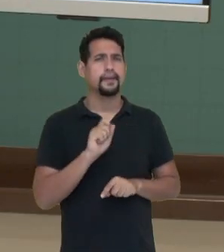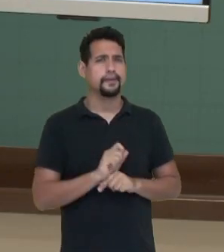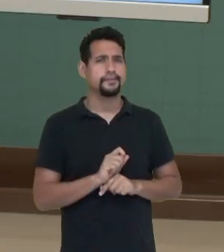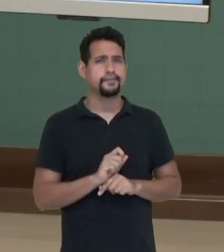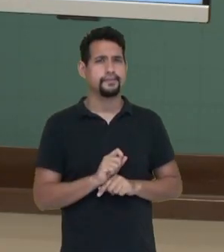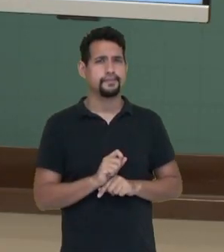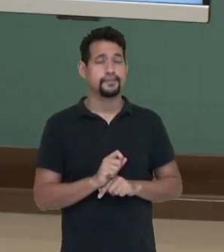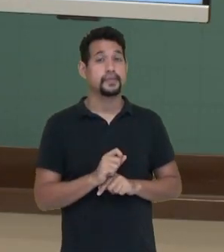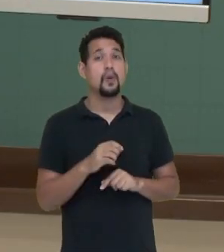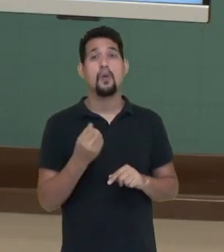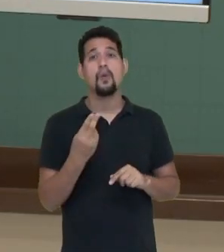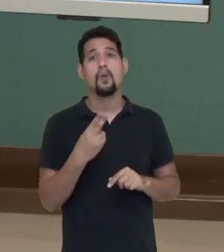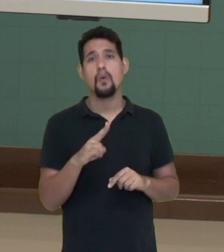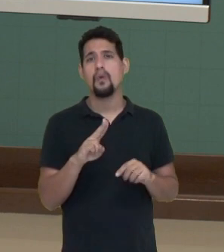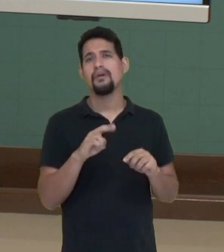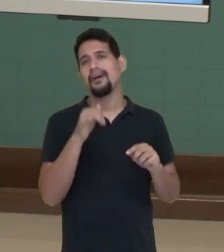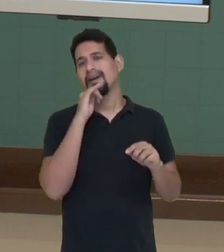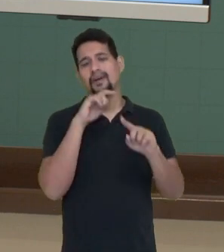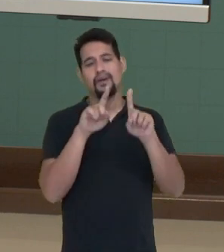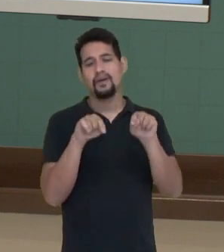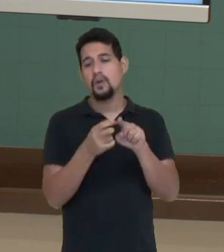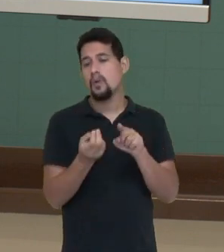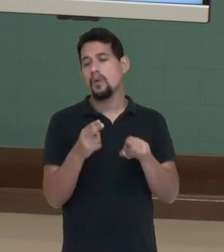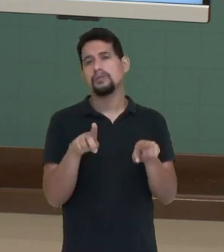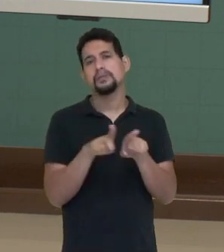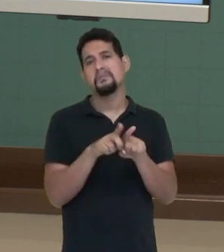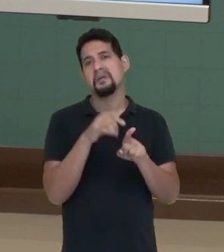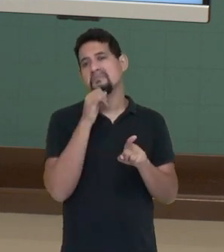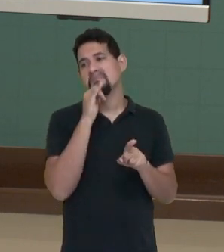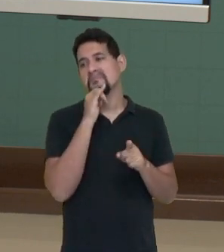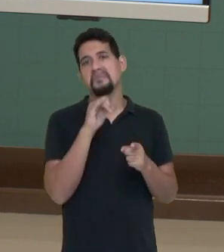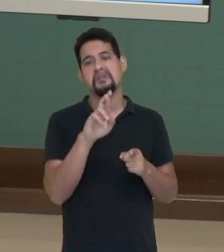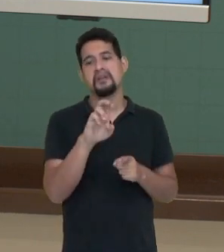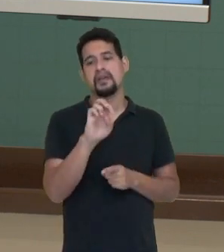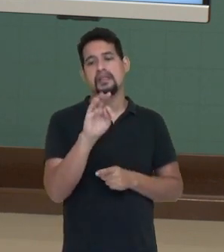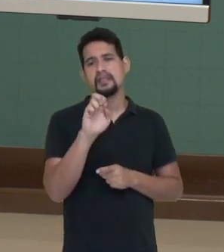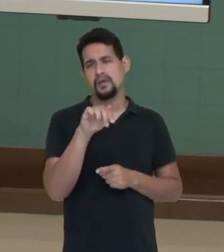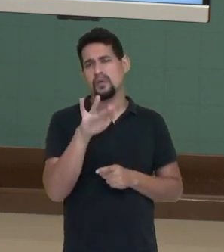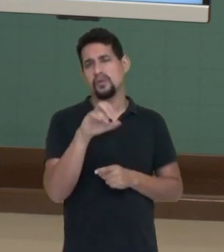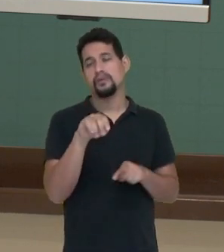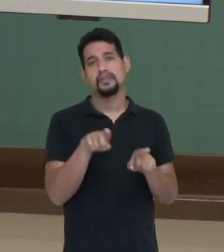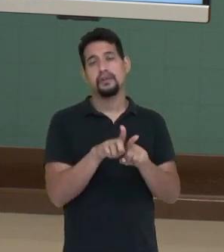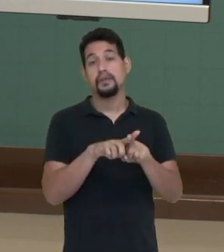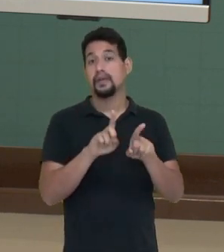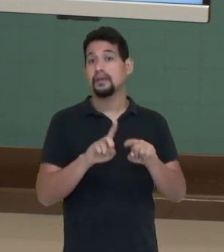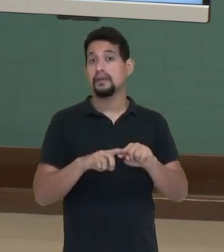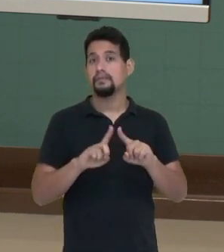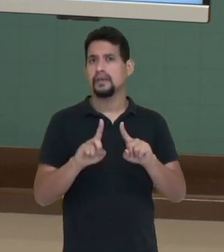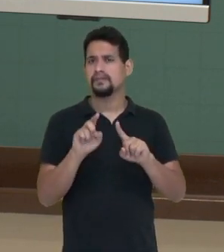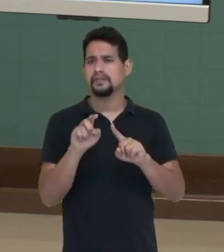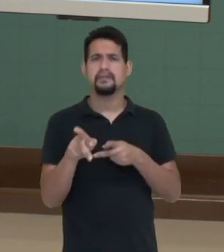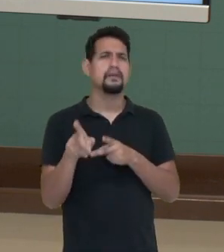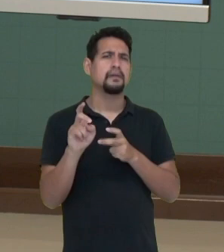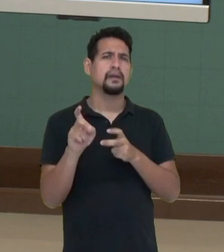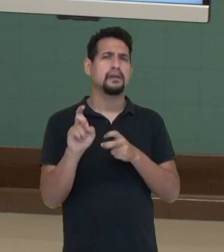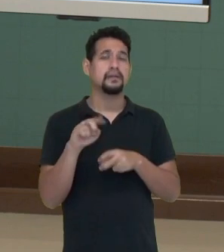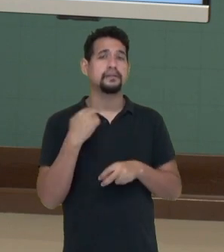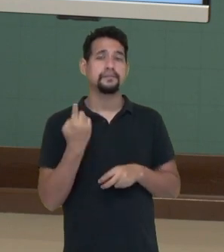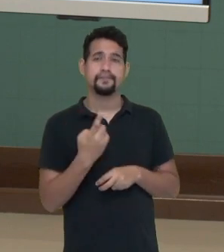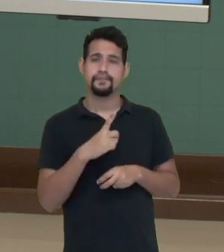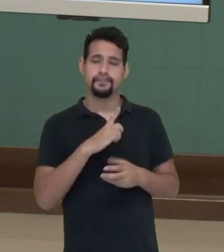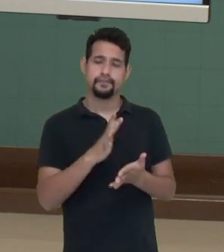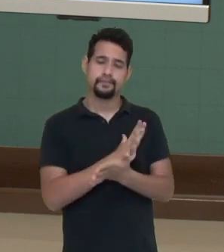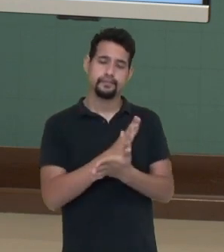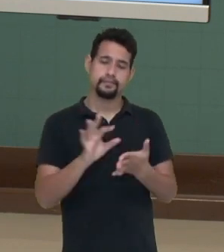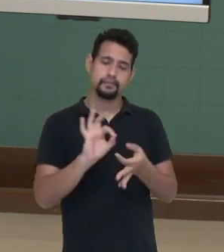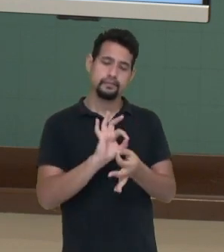Ou quadrangular, né? Ou até ali, no caso, retangular. Bom, então aí, perceba lá que a gente tem aí algumas